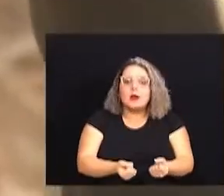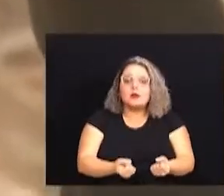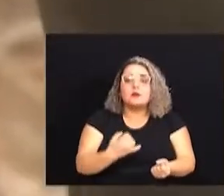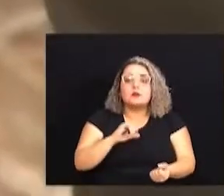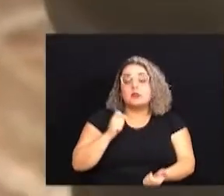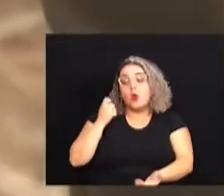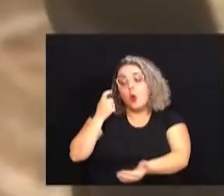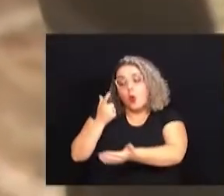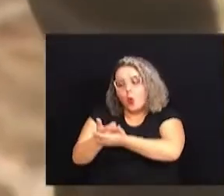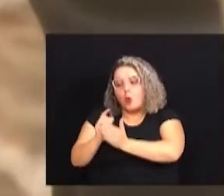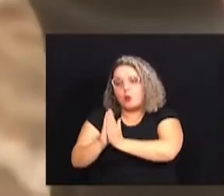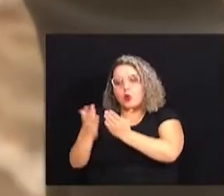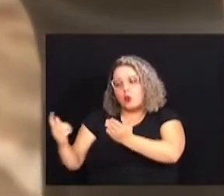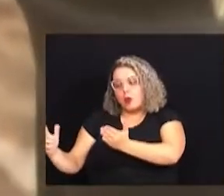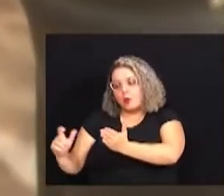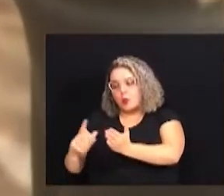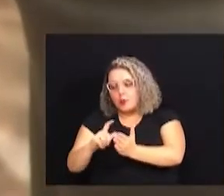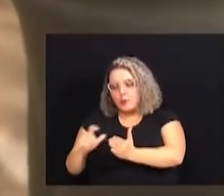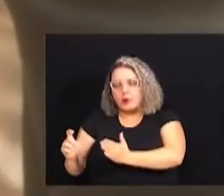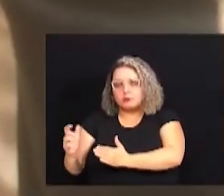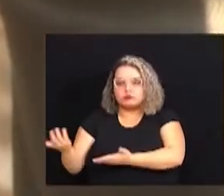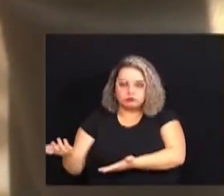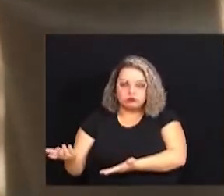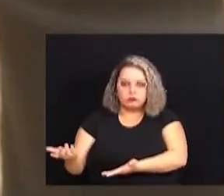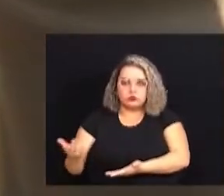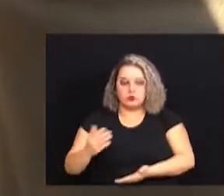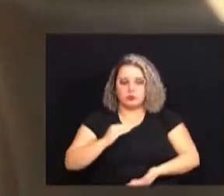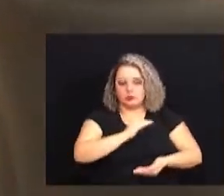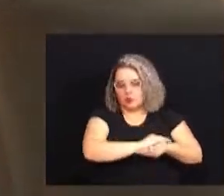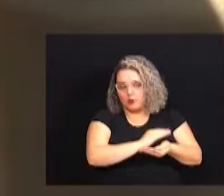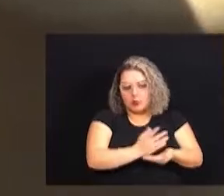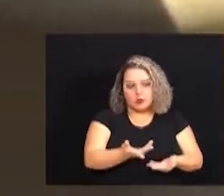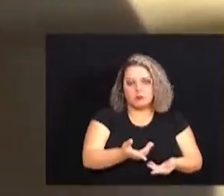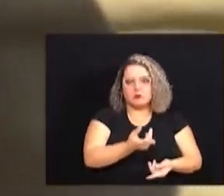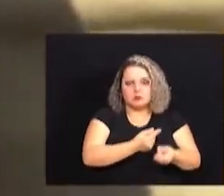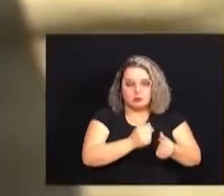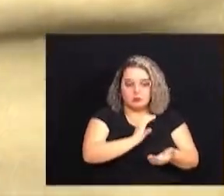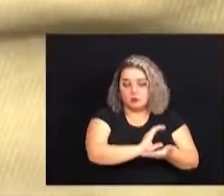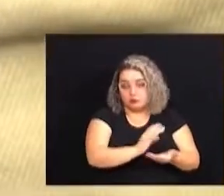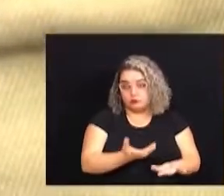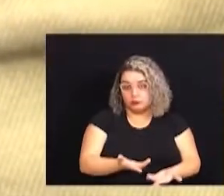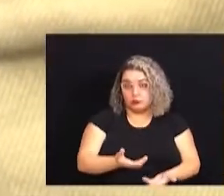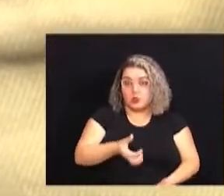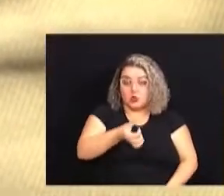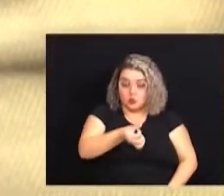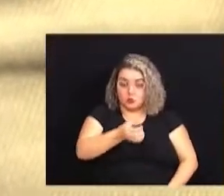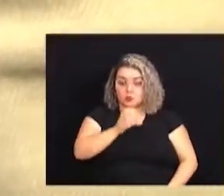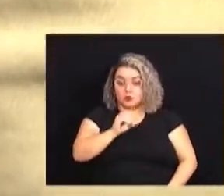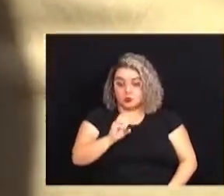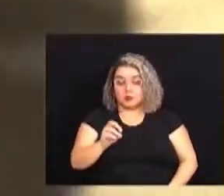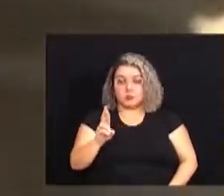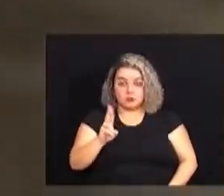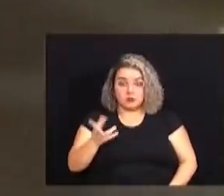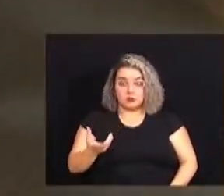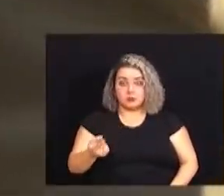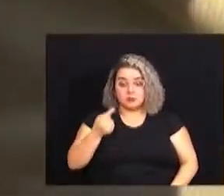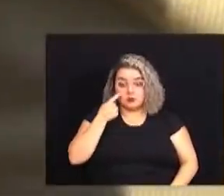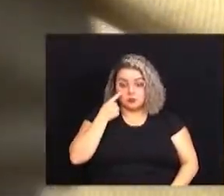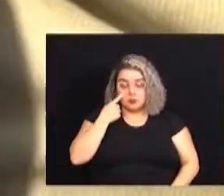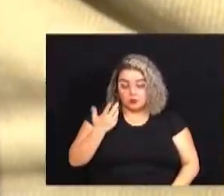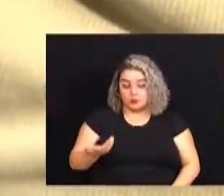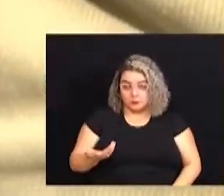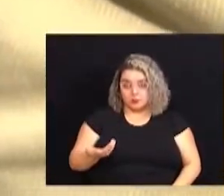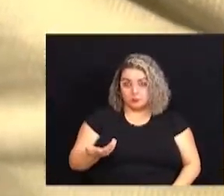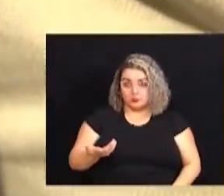dinheiro comprando um álbum de figurinha. Nós estamos falando aqui de poupança, investimento financeiro, mas, por exemplo, com R$600, eu estava